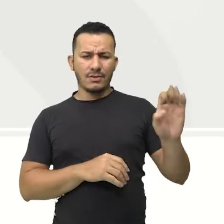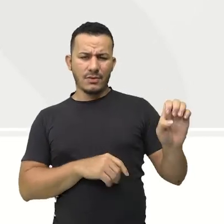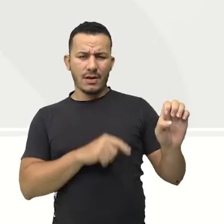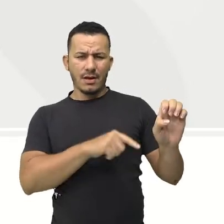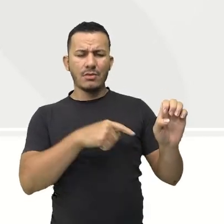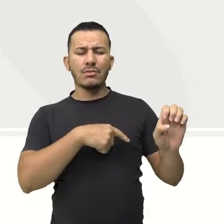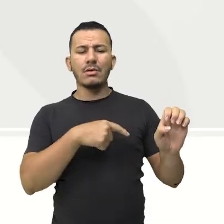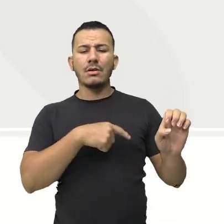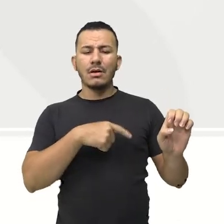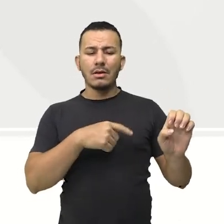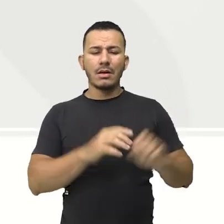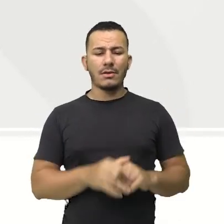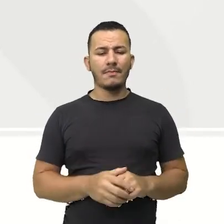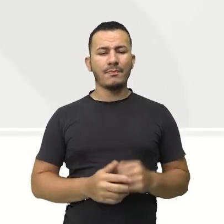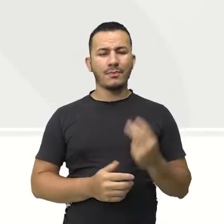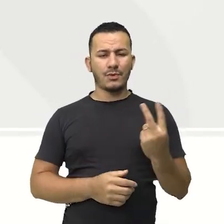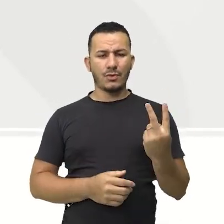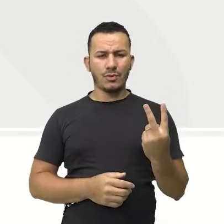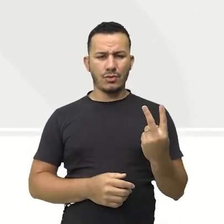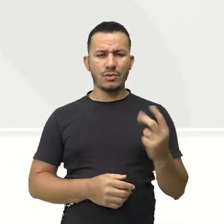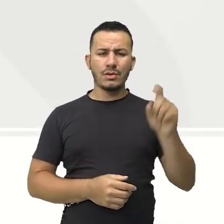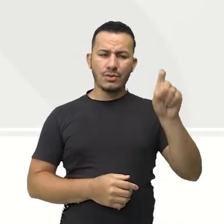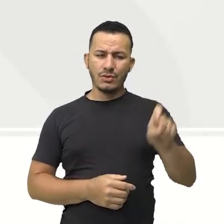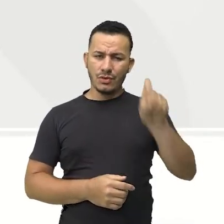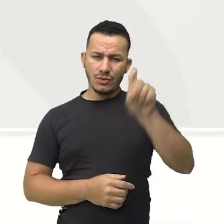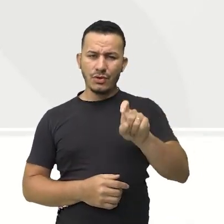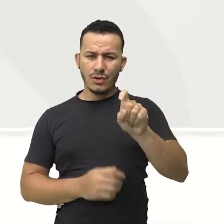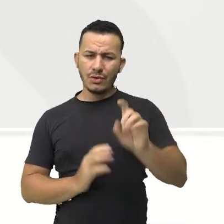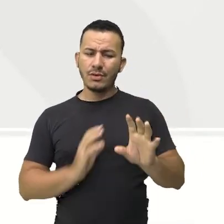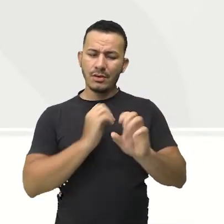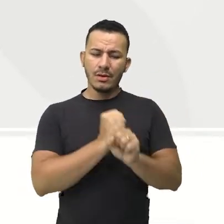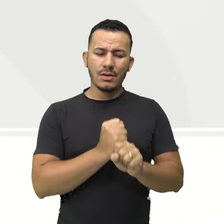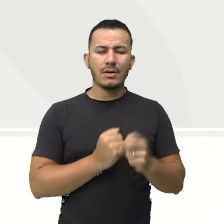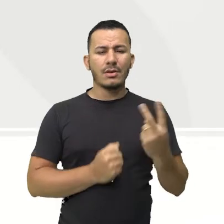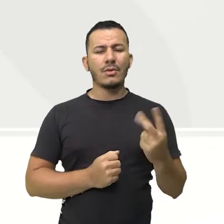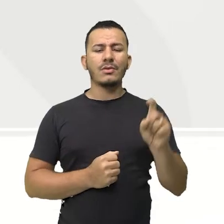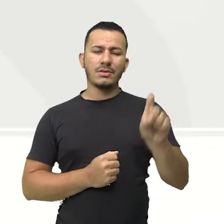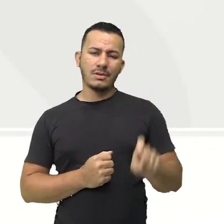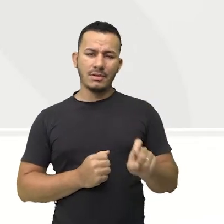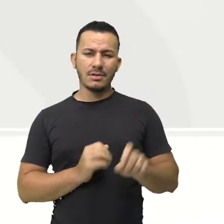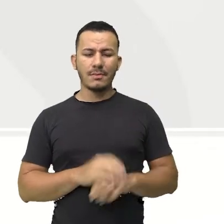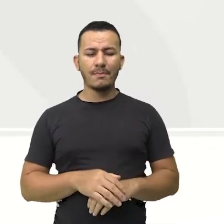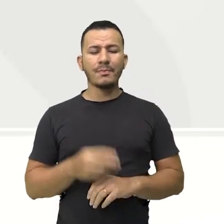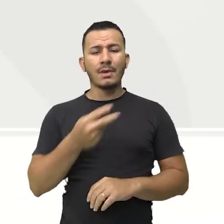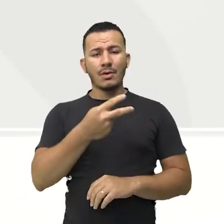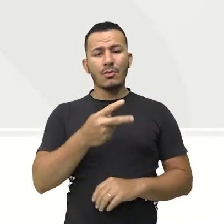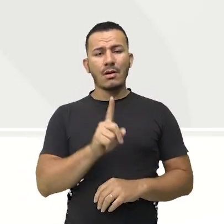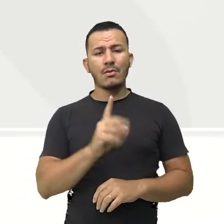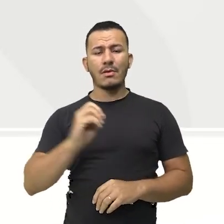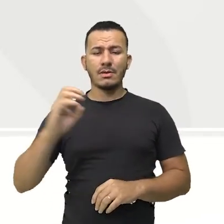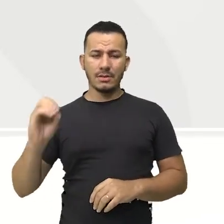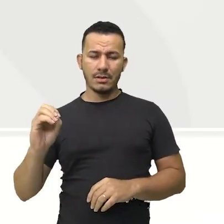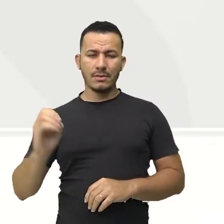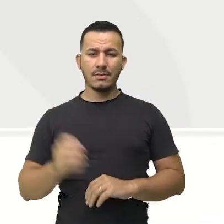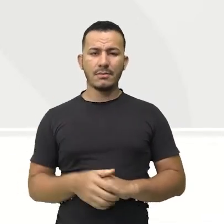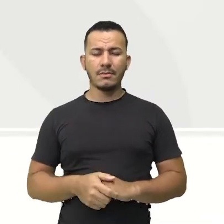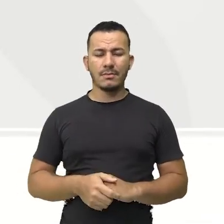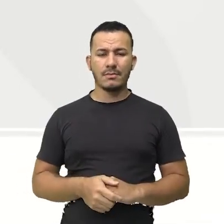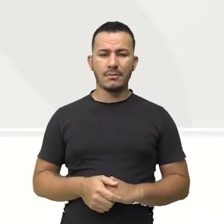temos 2x, que é igual a 100.